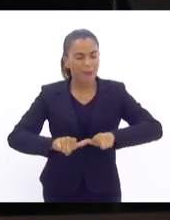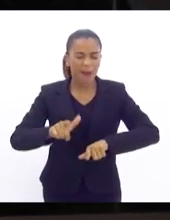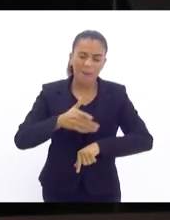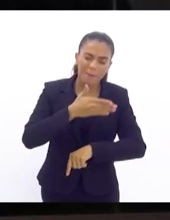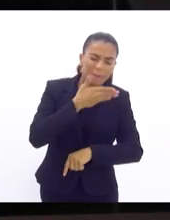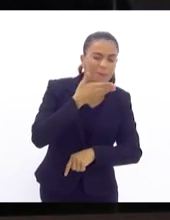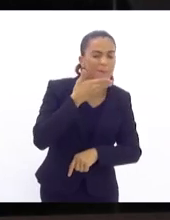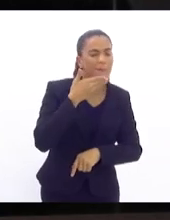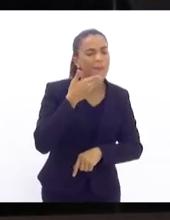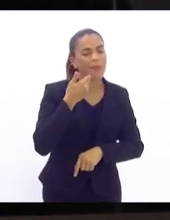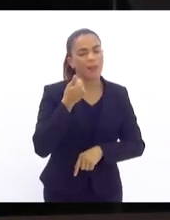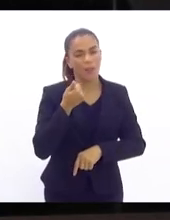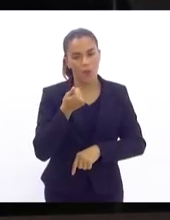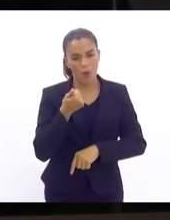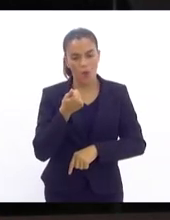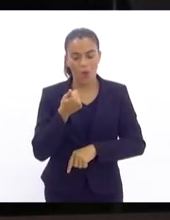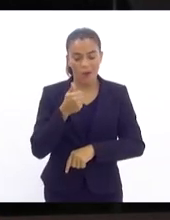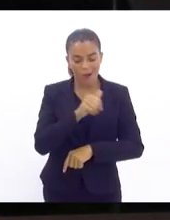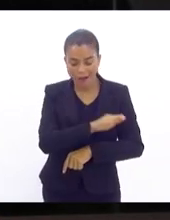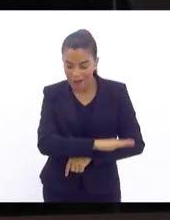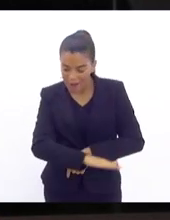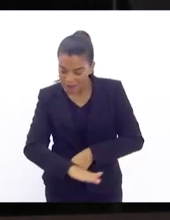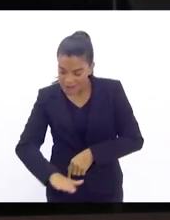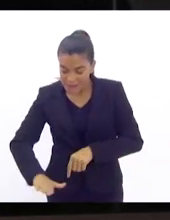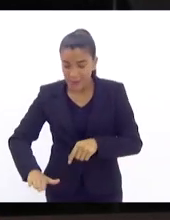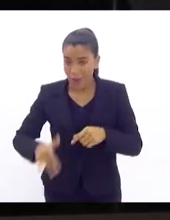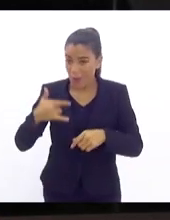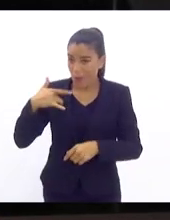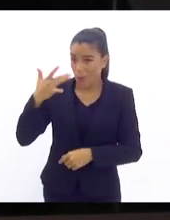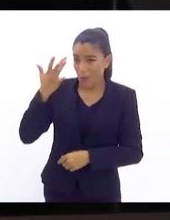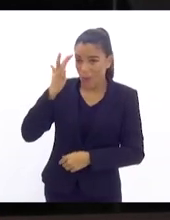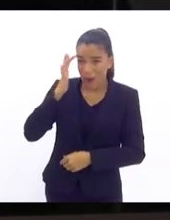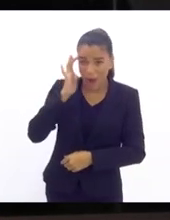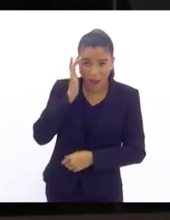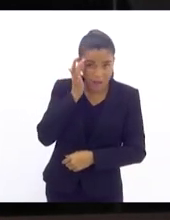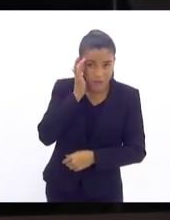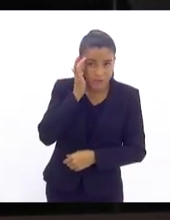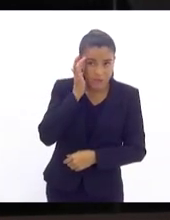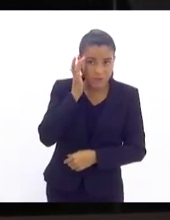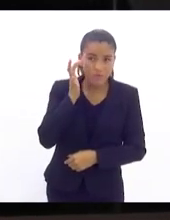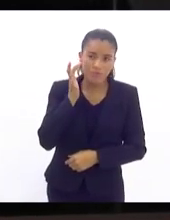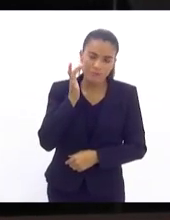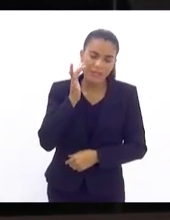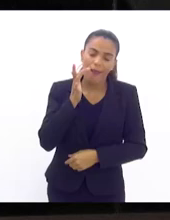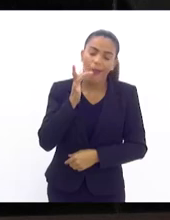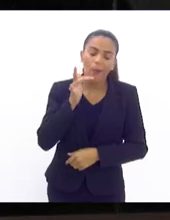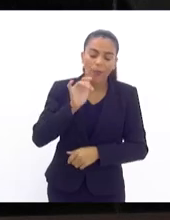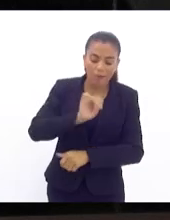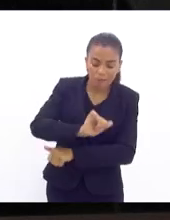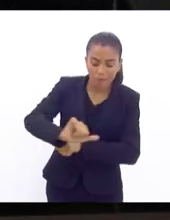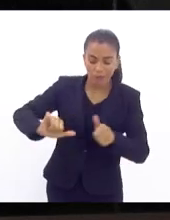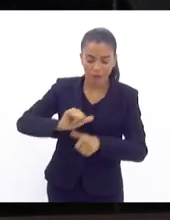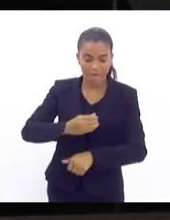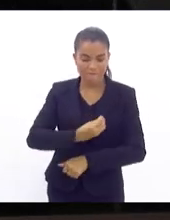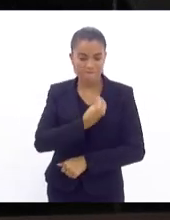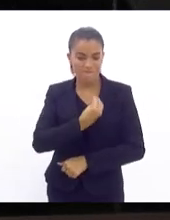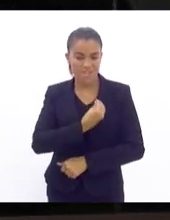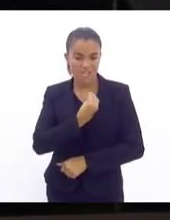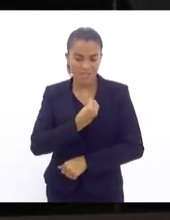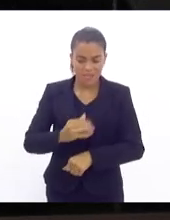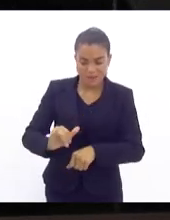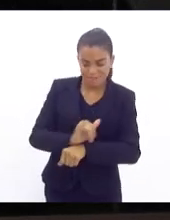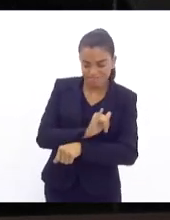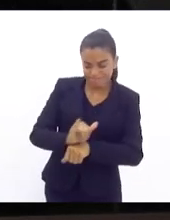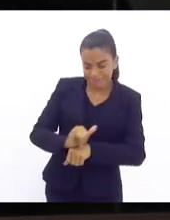melhor, dar as crianças, que eu acho que o jeito é transformar a vida das crianças